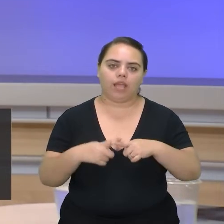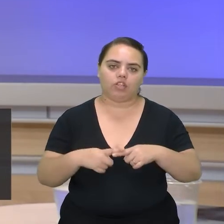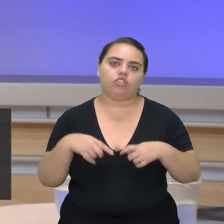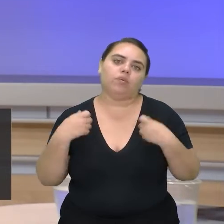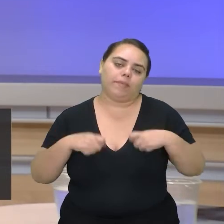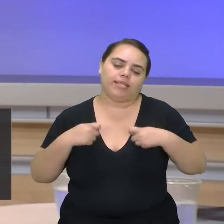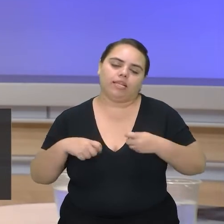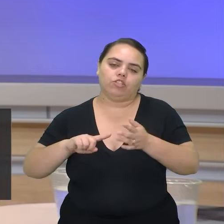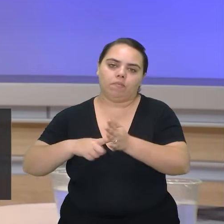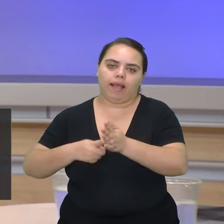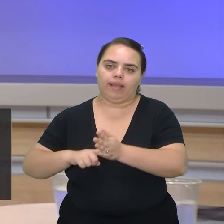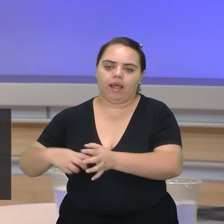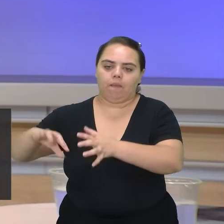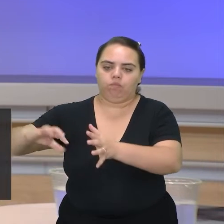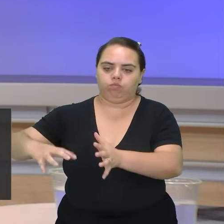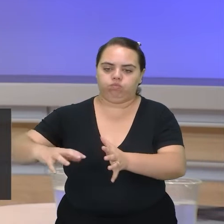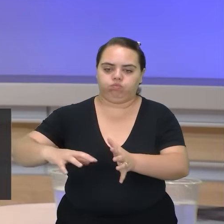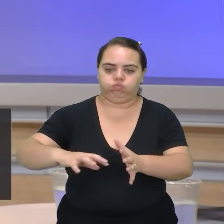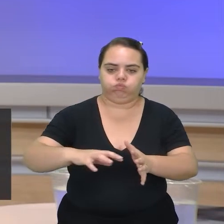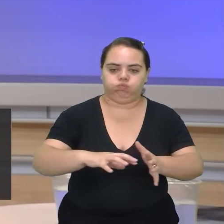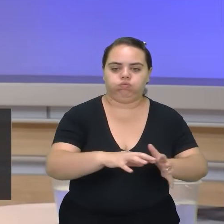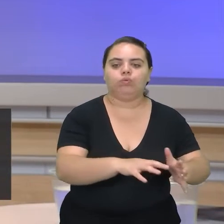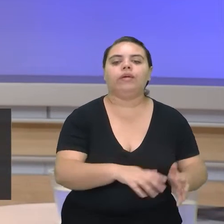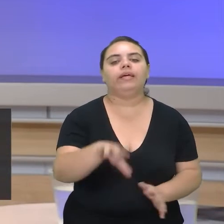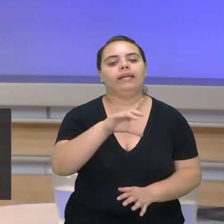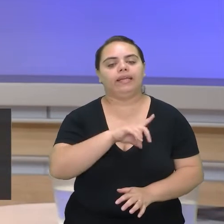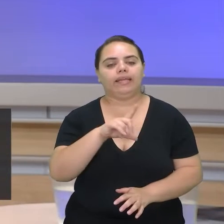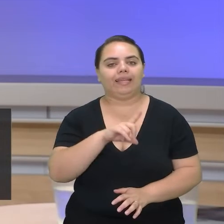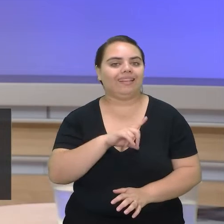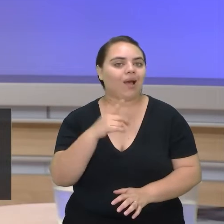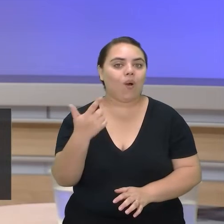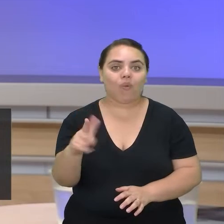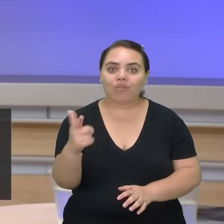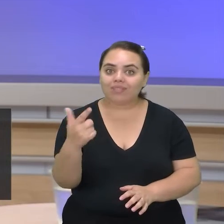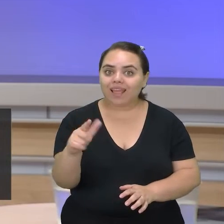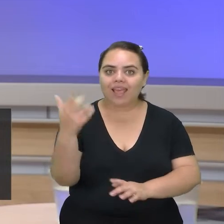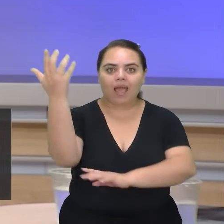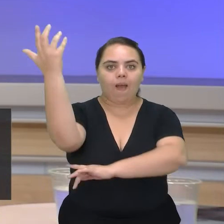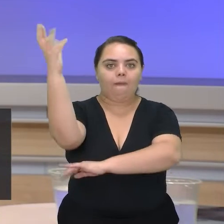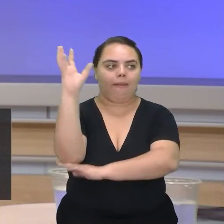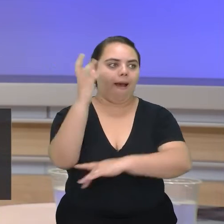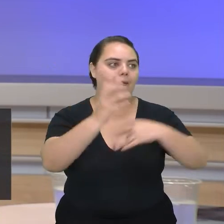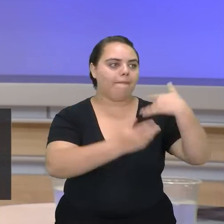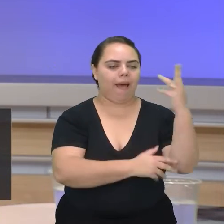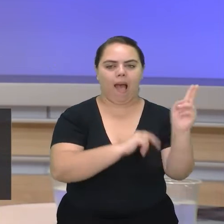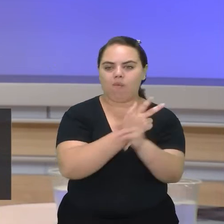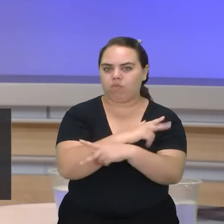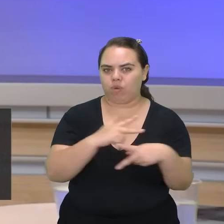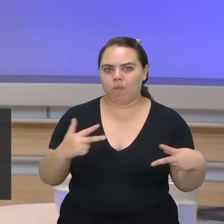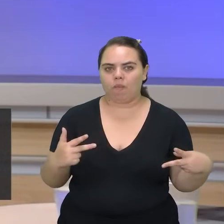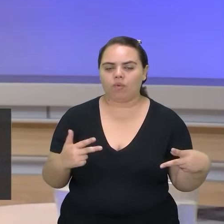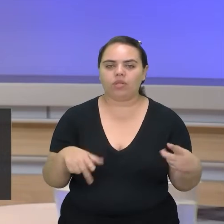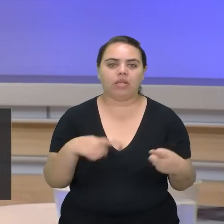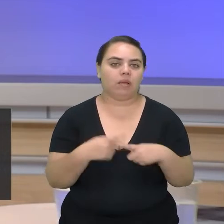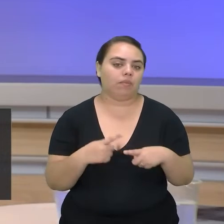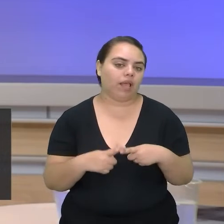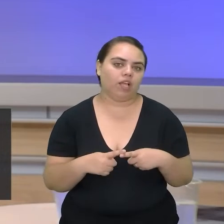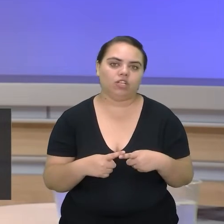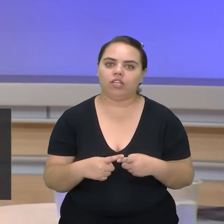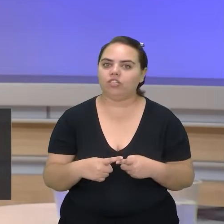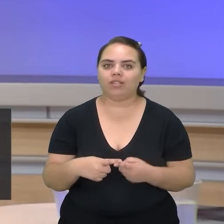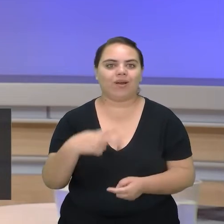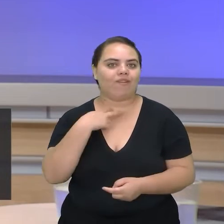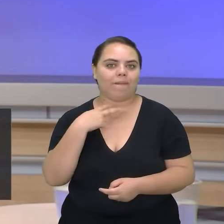maquinário, e que não tenham muitas árvores pré-existentes, porque a gente não vai